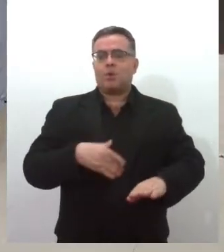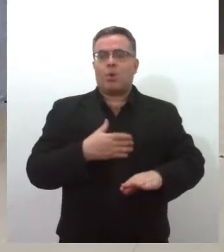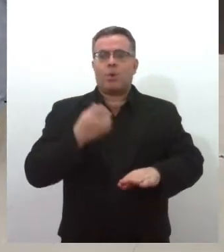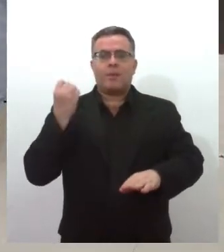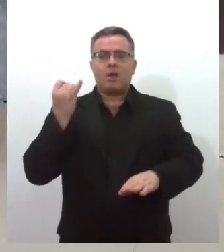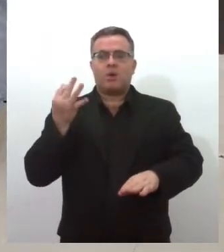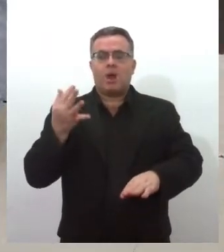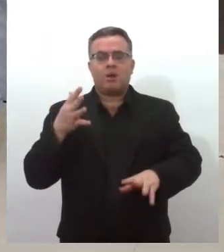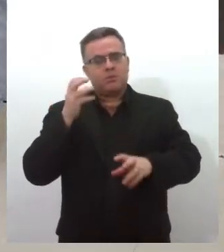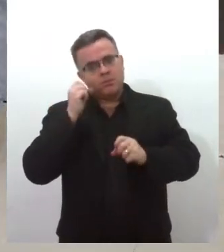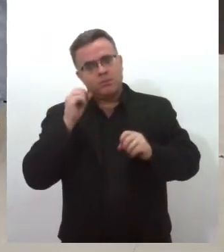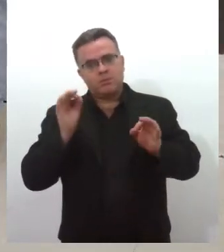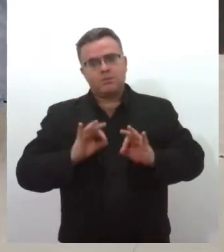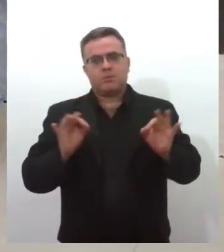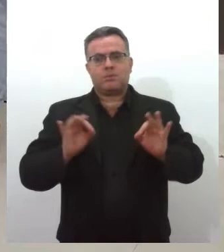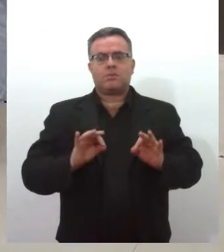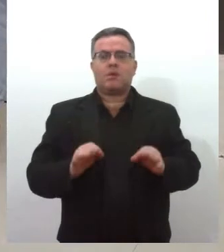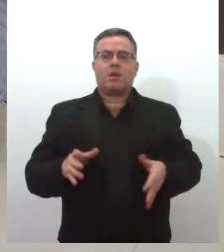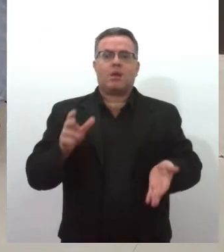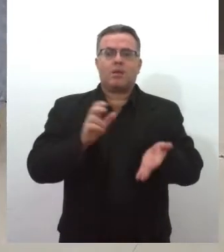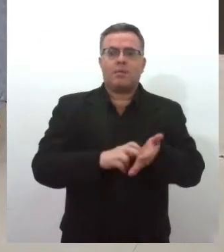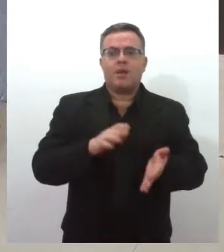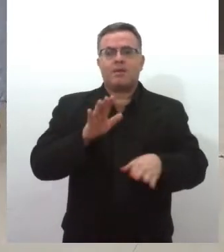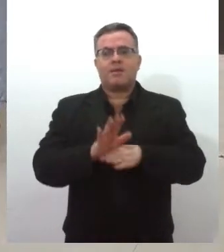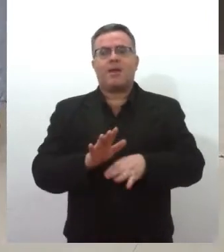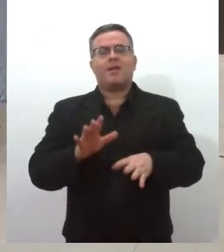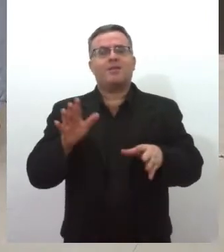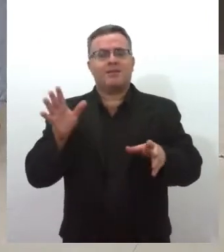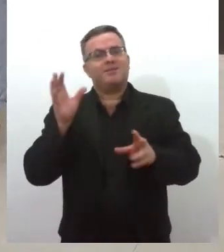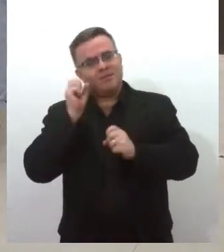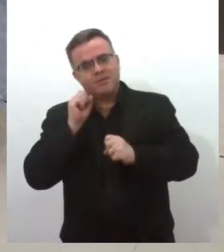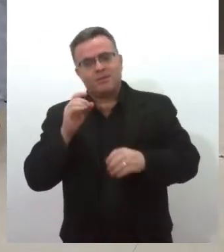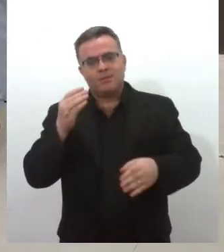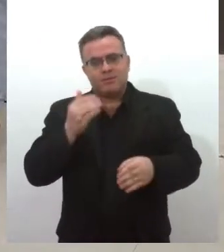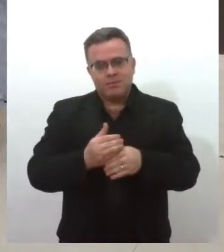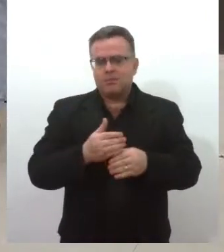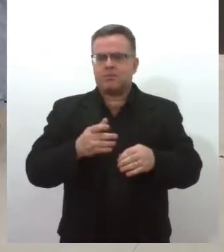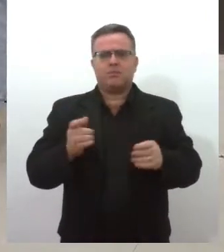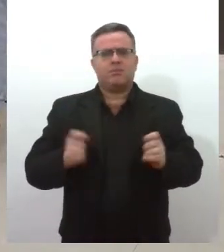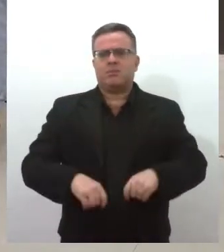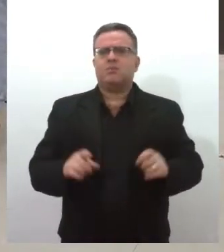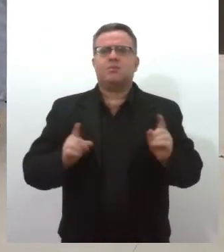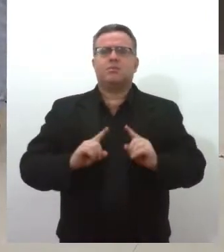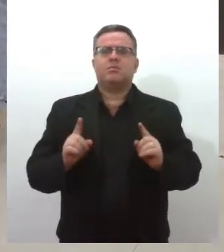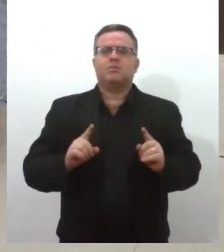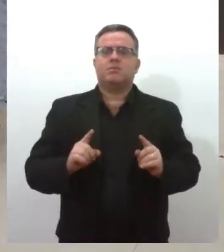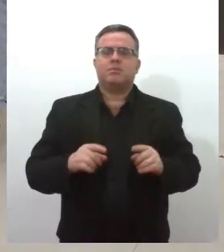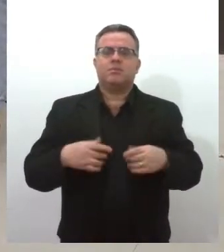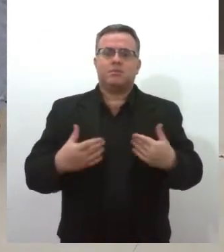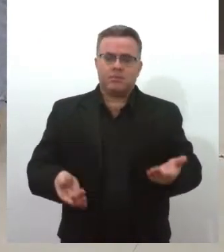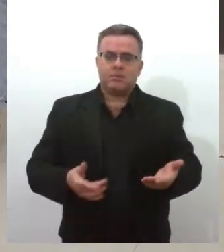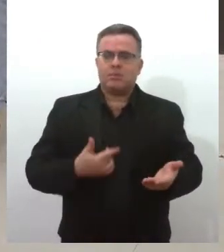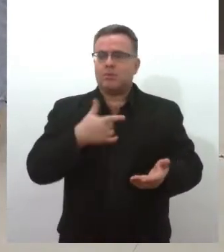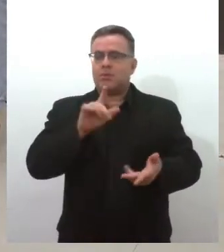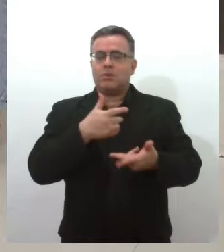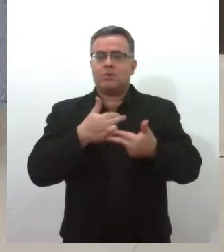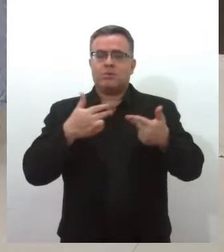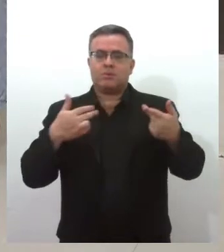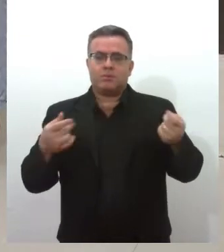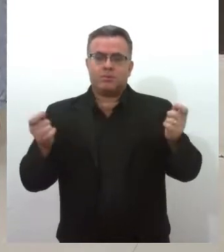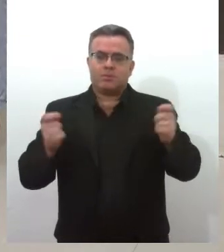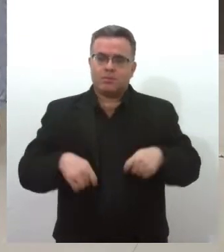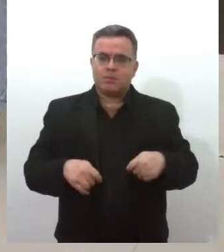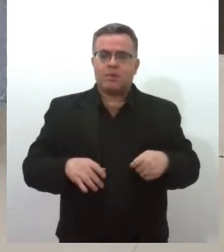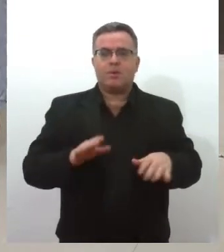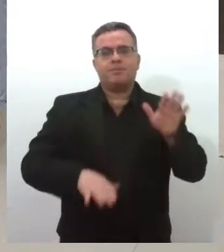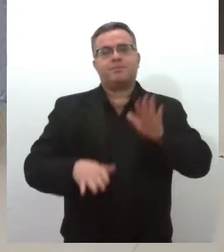vou compensar durante o dia. Isso não funciona. Jamais. Bora, outras questões. Muita gente se queixa também, às